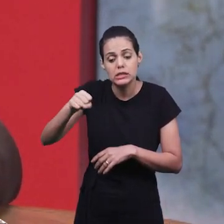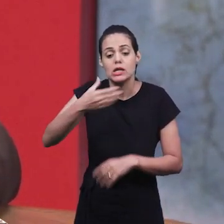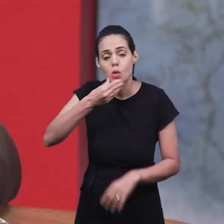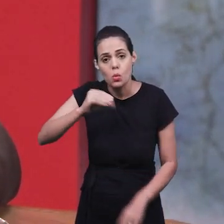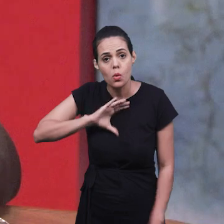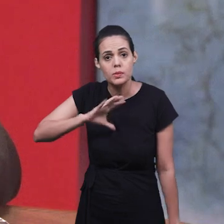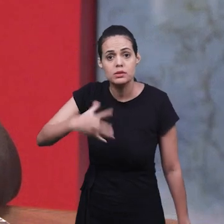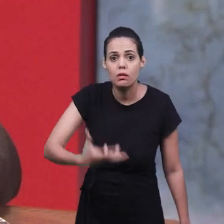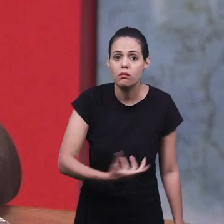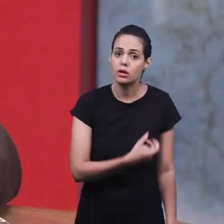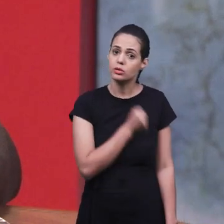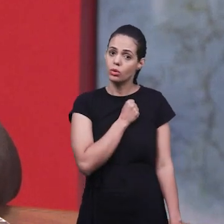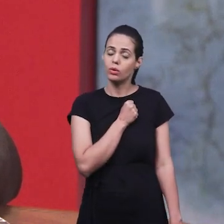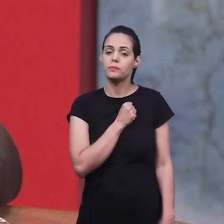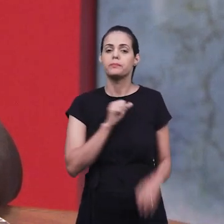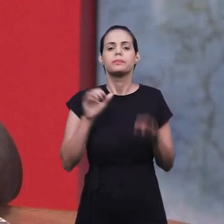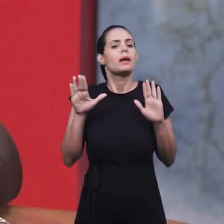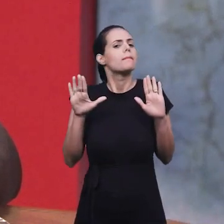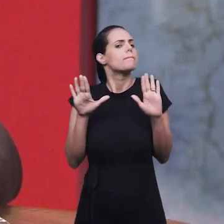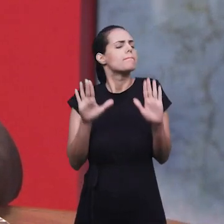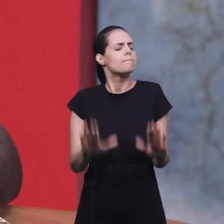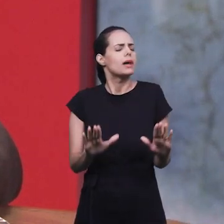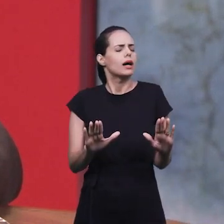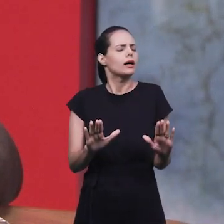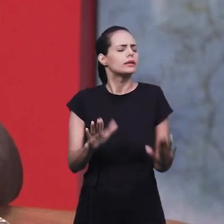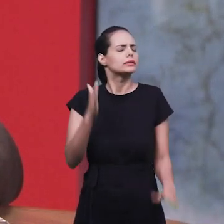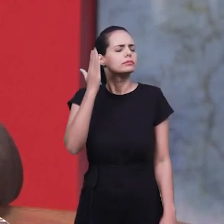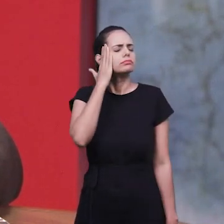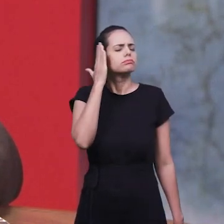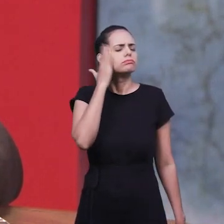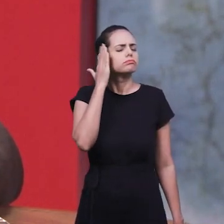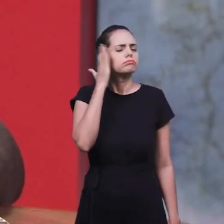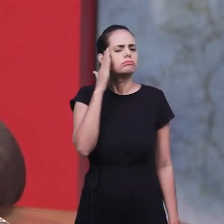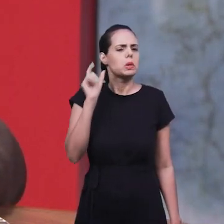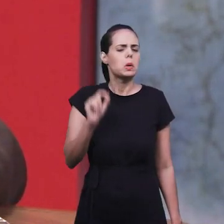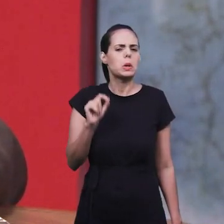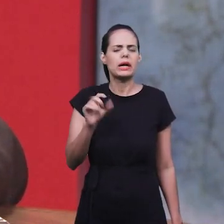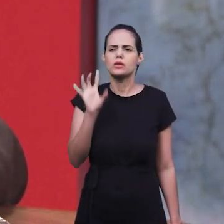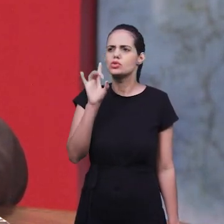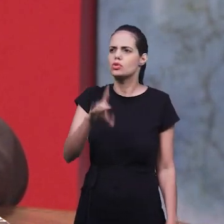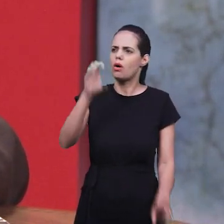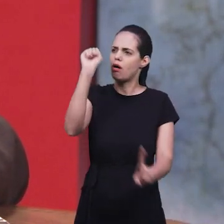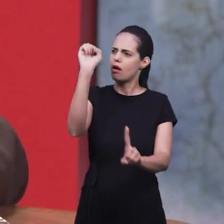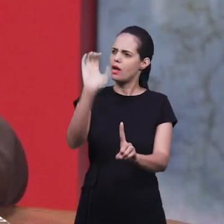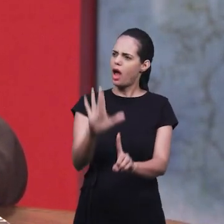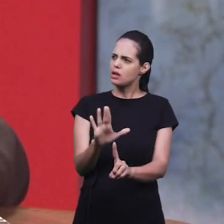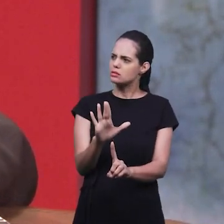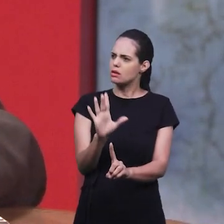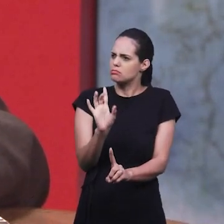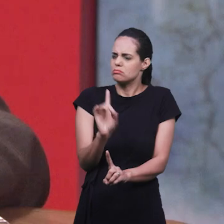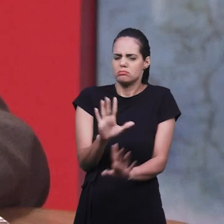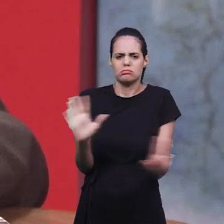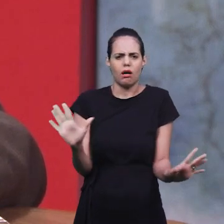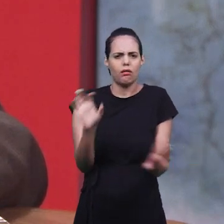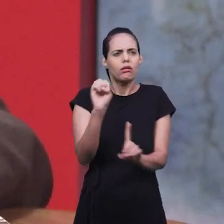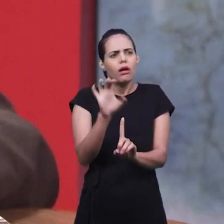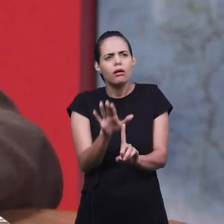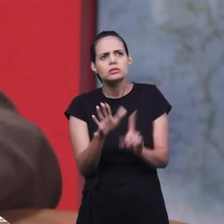Messias, mas continuaram no entendimento de que a graça não era